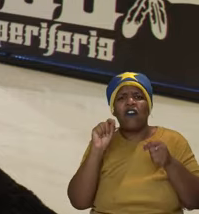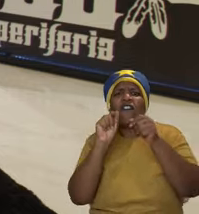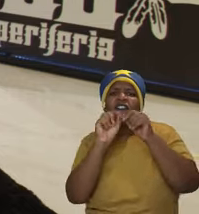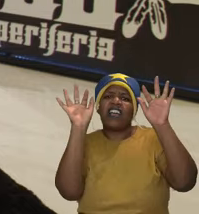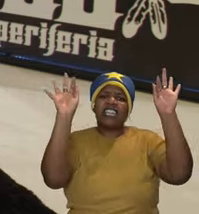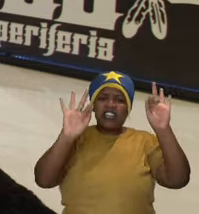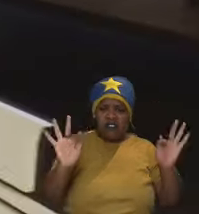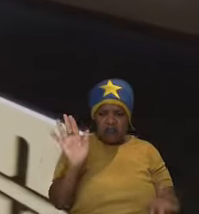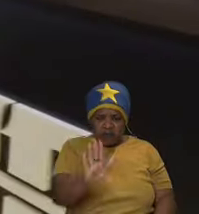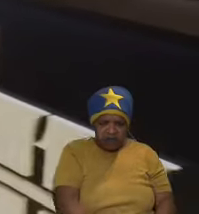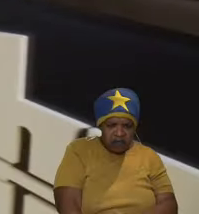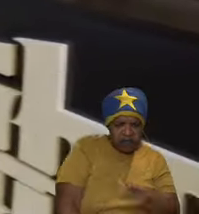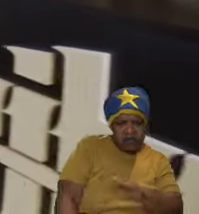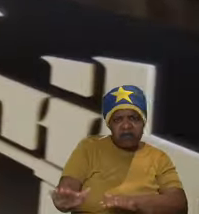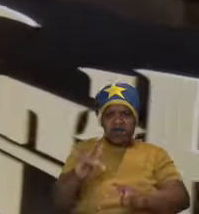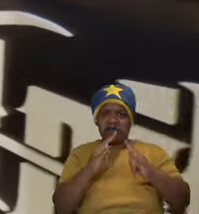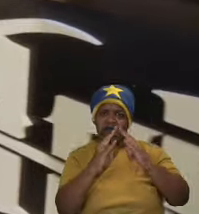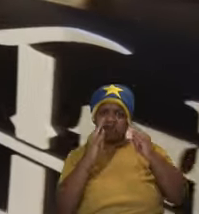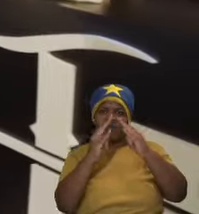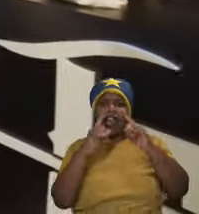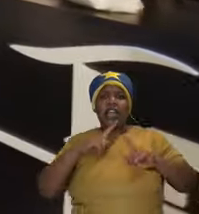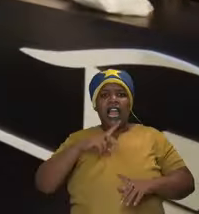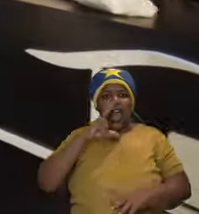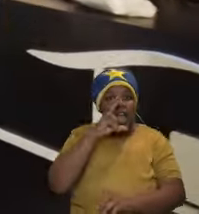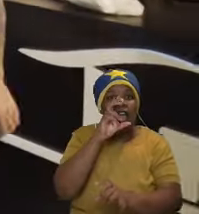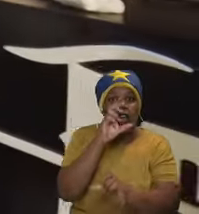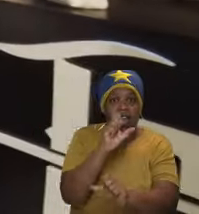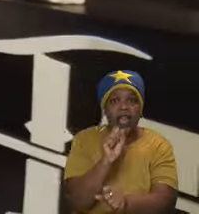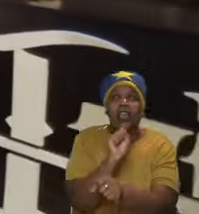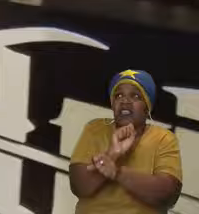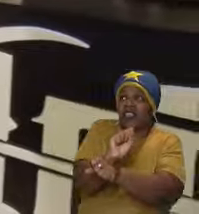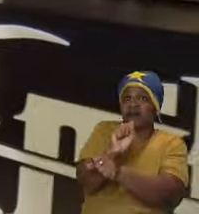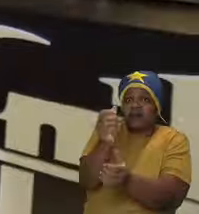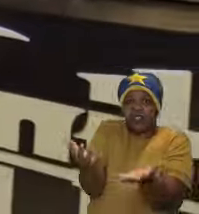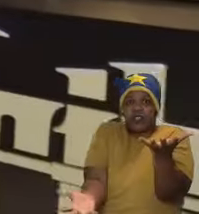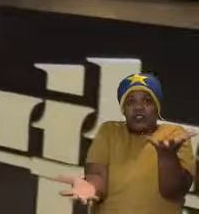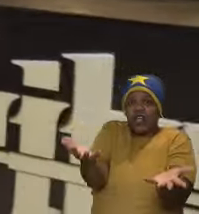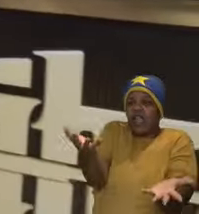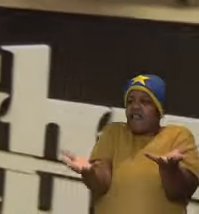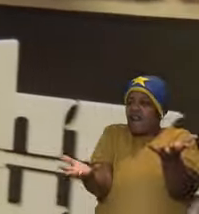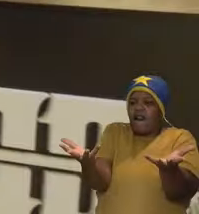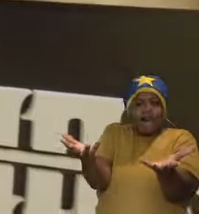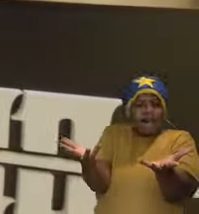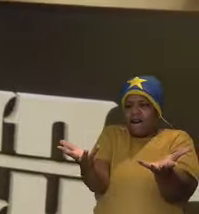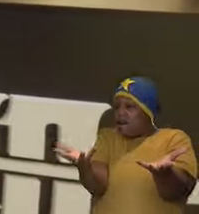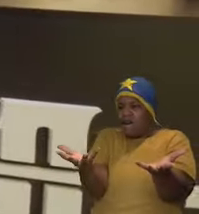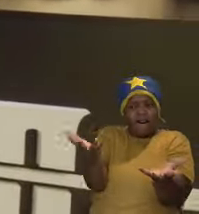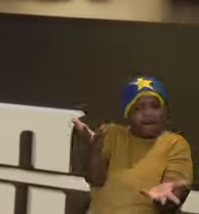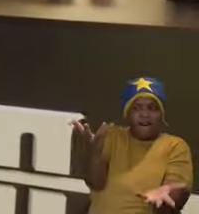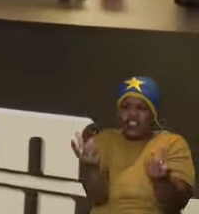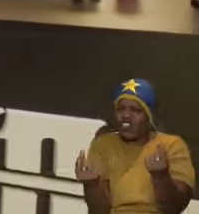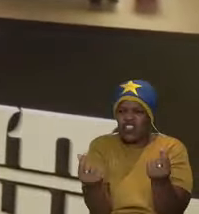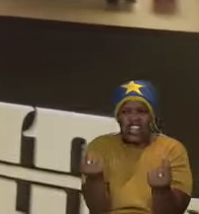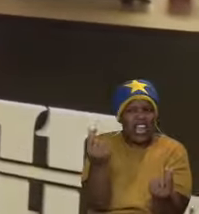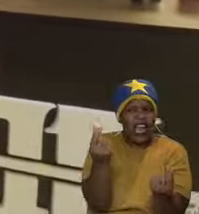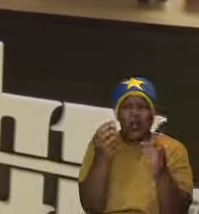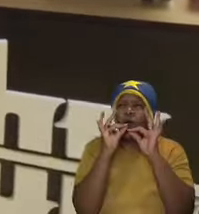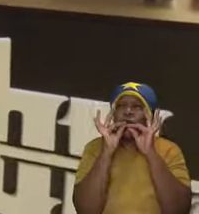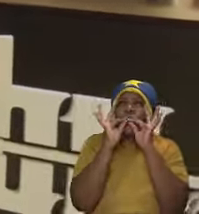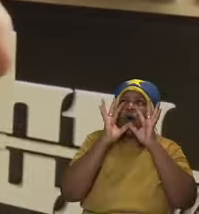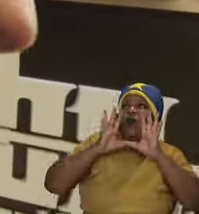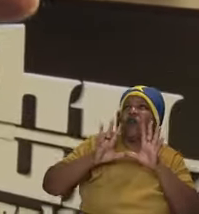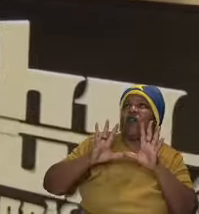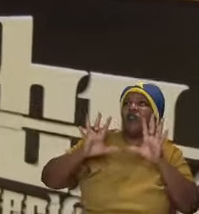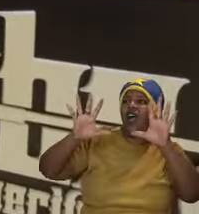não teve força, mas que forte na esperança morre, se pôr na balança ambição, ganância, dinheiro na mão, fumaça,